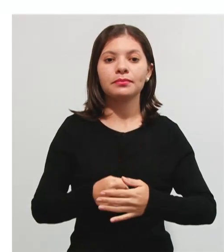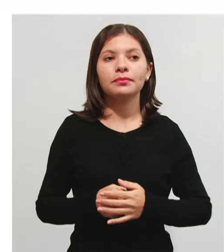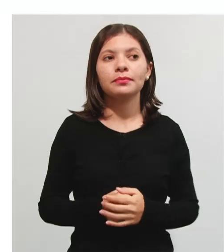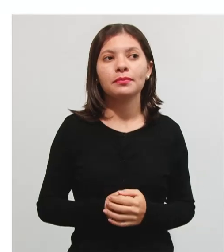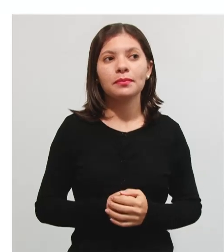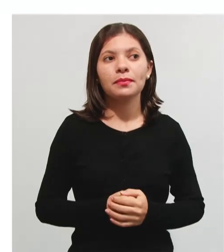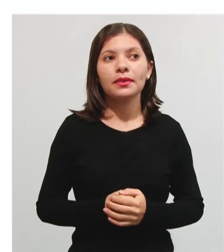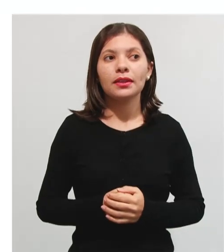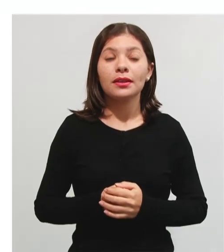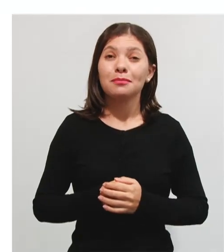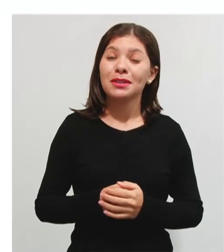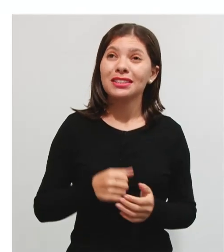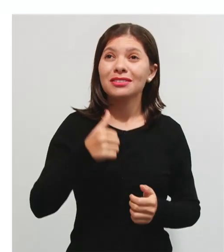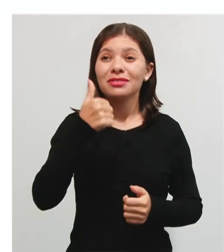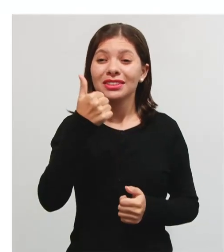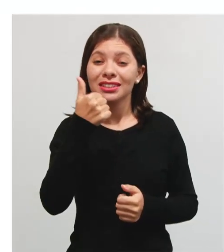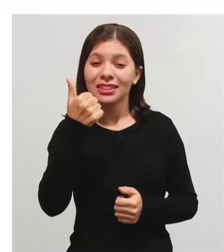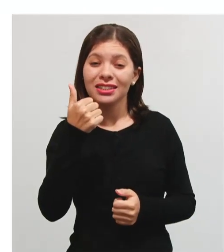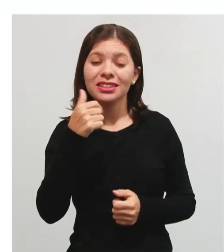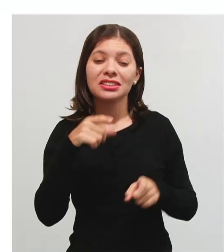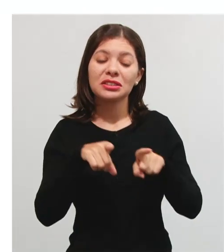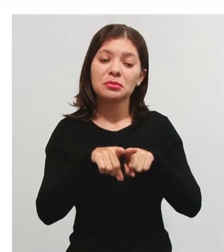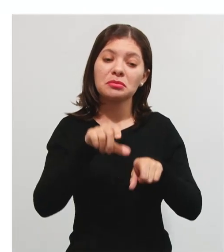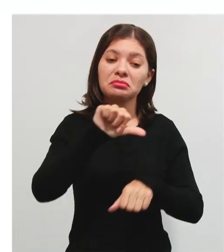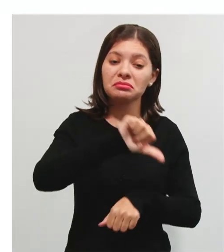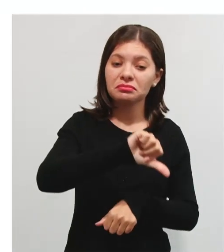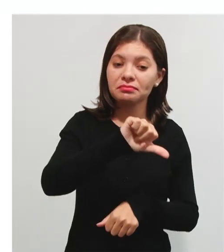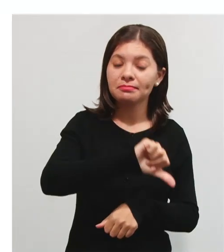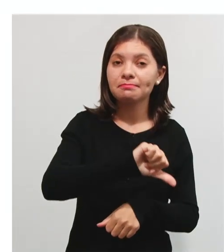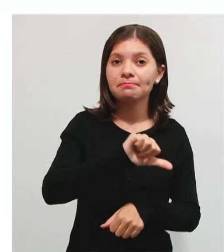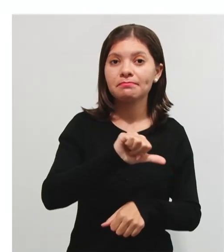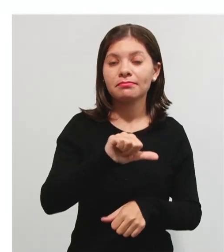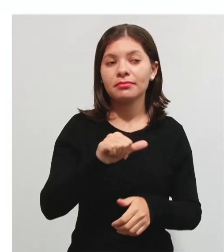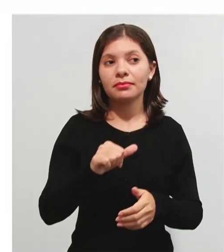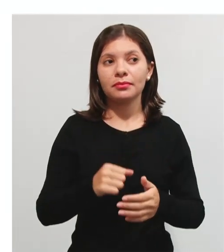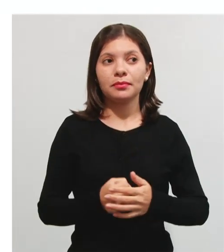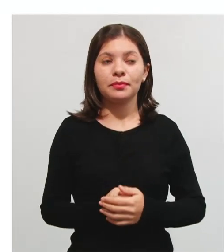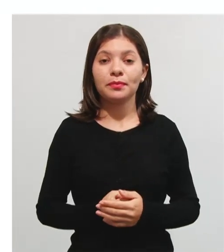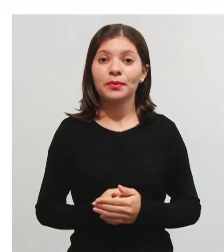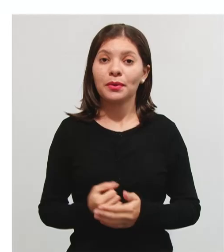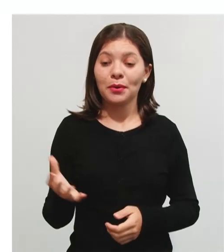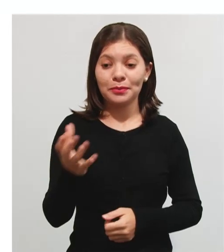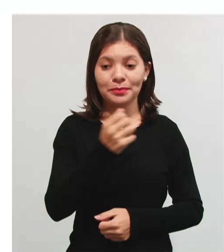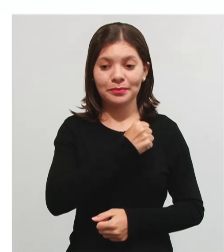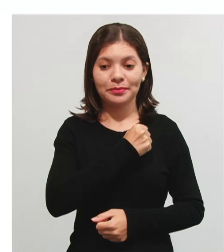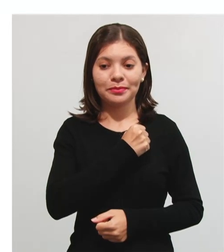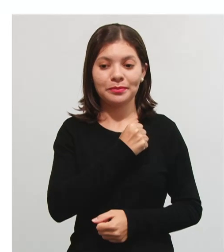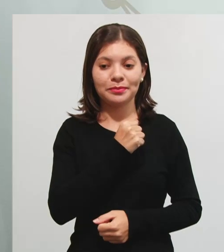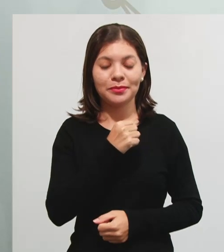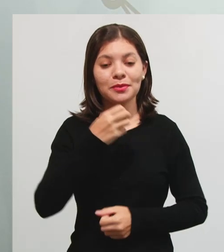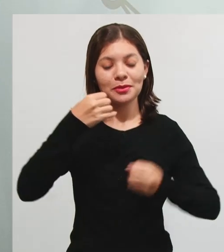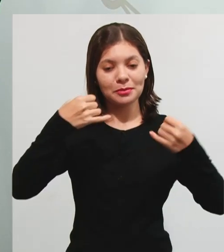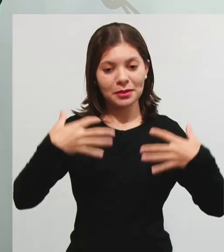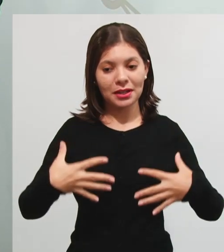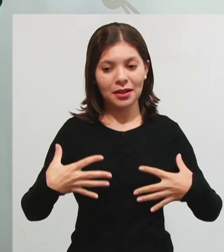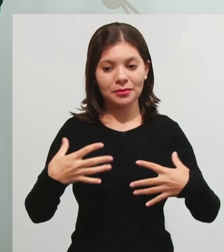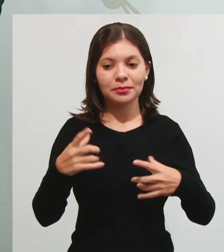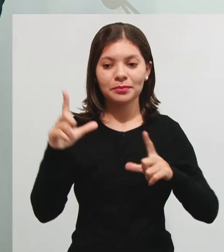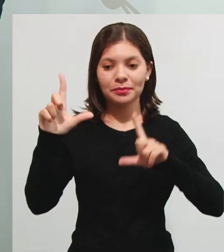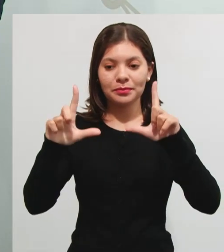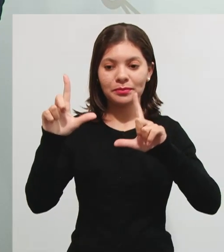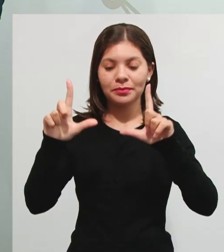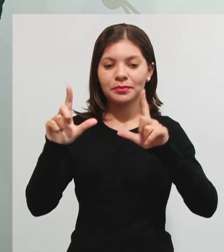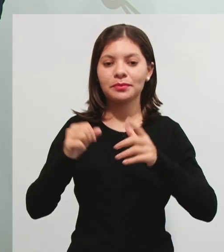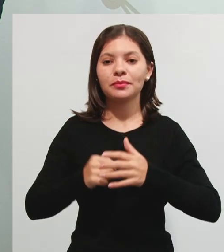que eles têm vantagens e desvantagens dependendo da sua utilização. Venham aqui comigo que eu vou explicar mais ou menos. O